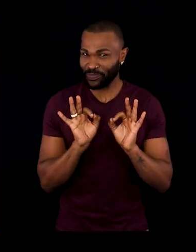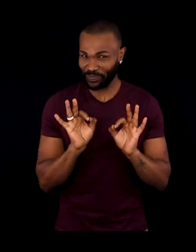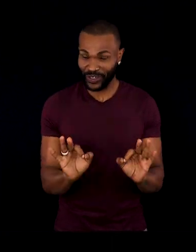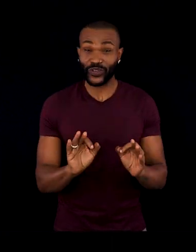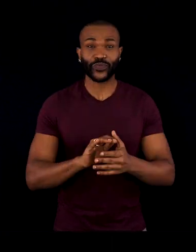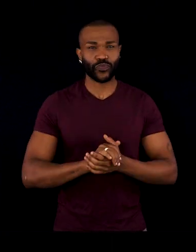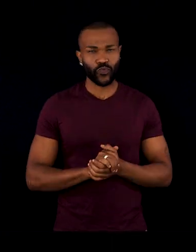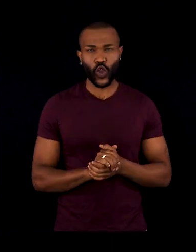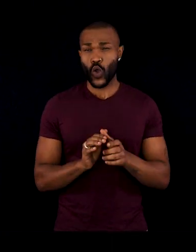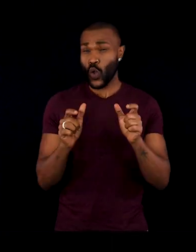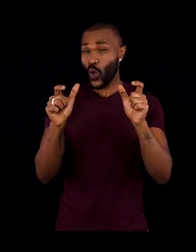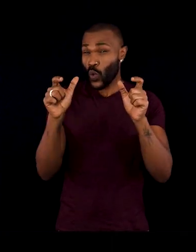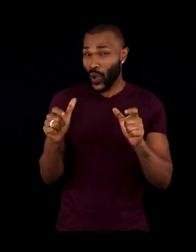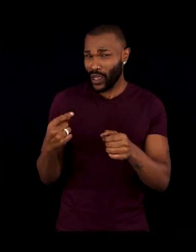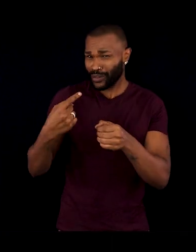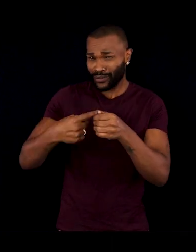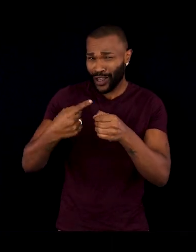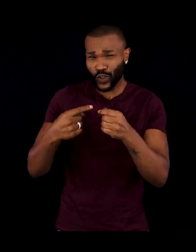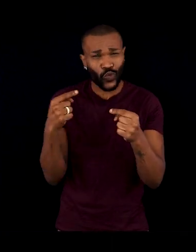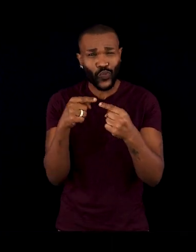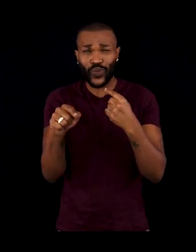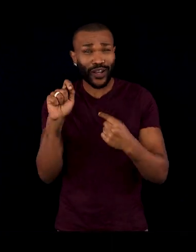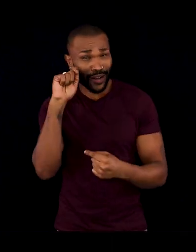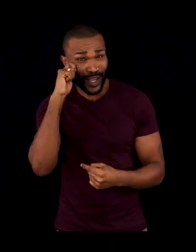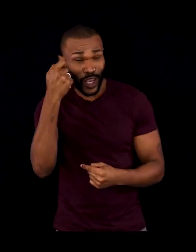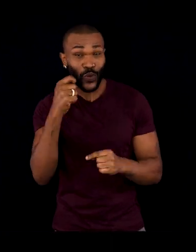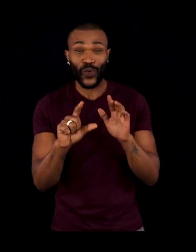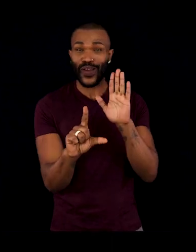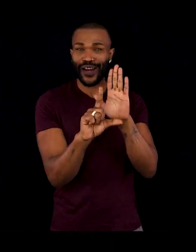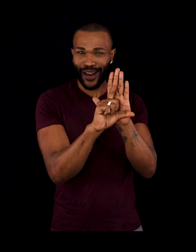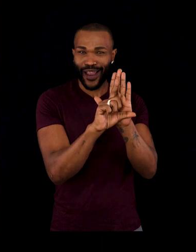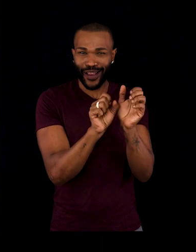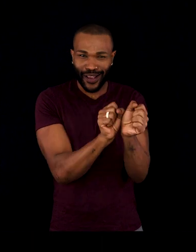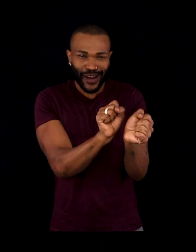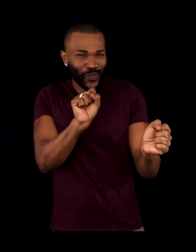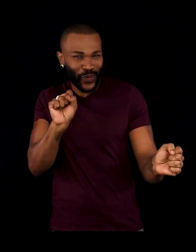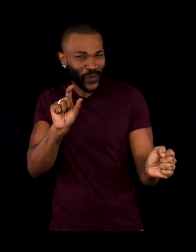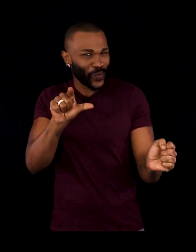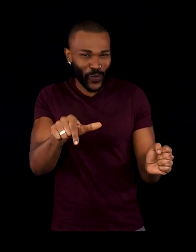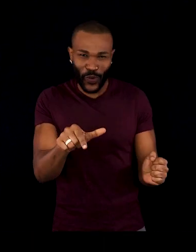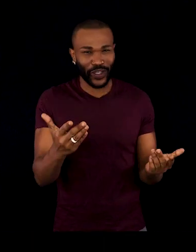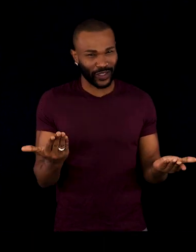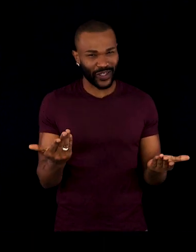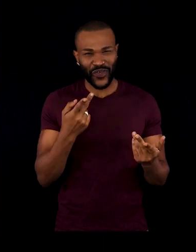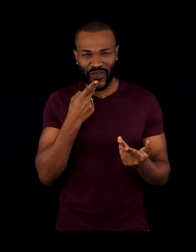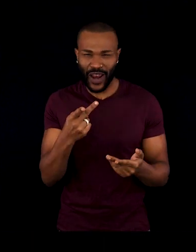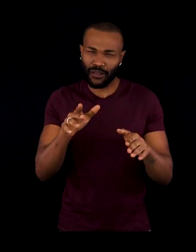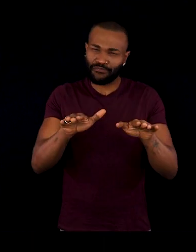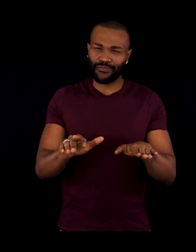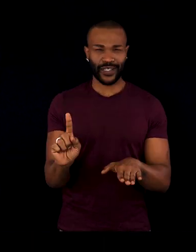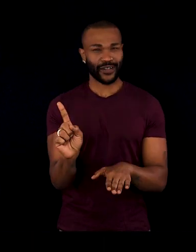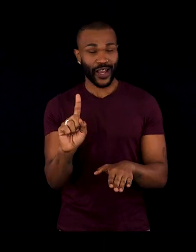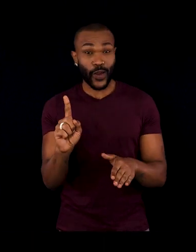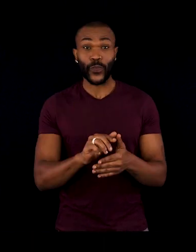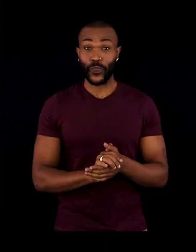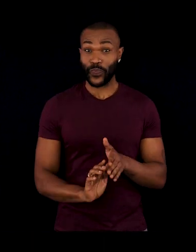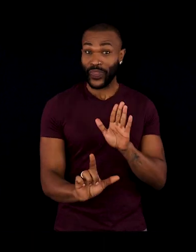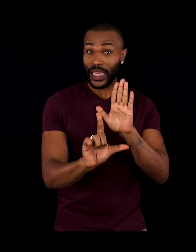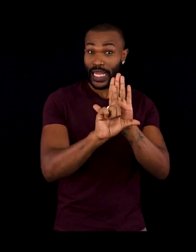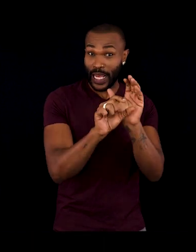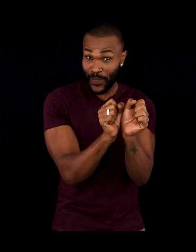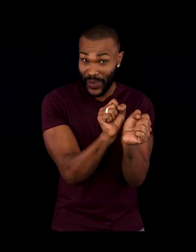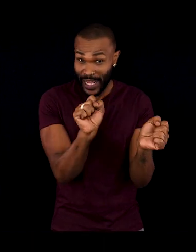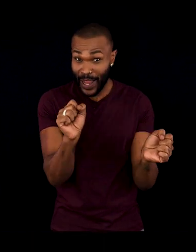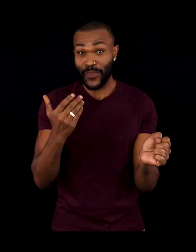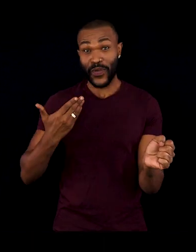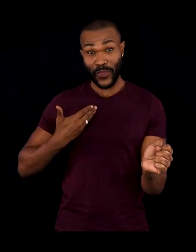vá. Nenhuma cidade é ideal para o negro depois da abolição. Não vamos amenizar. A abolição, como diz o